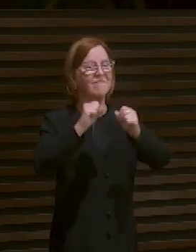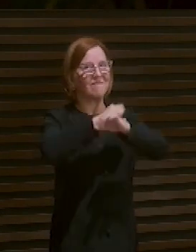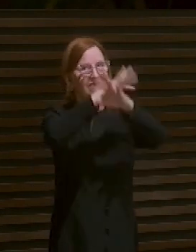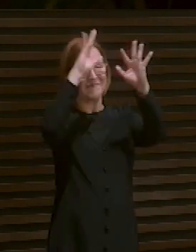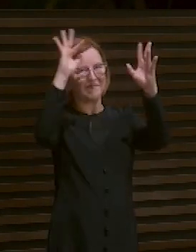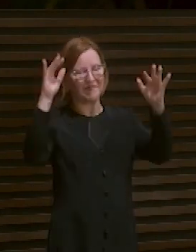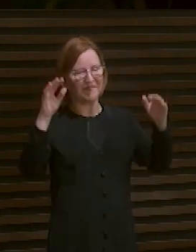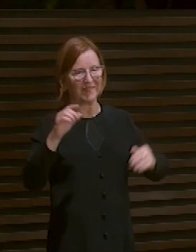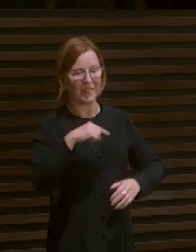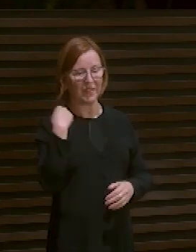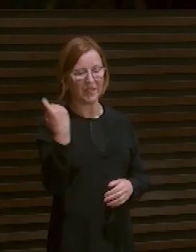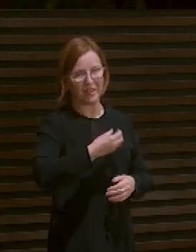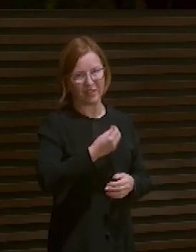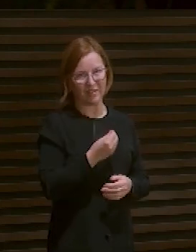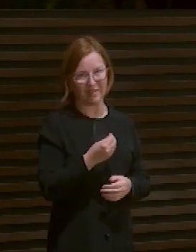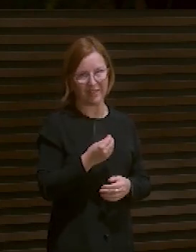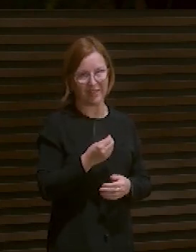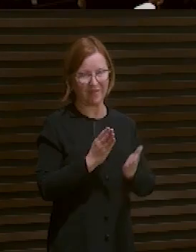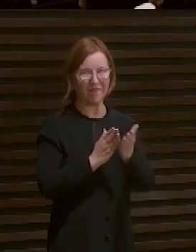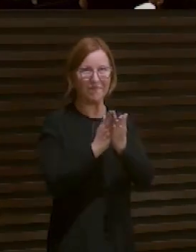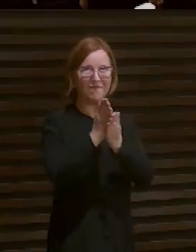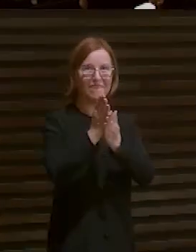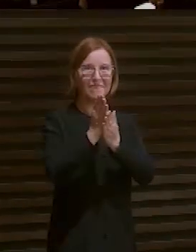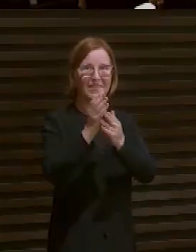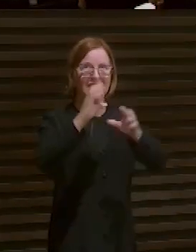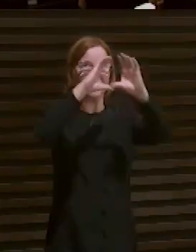caminhada é a glória.